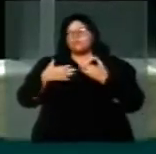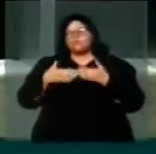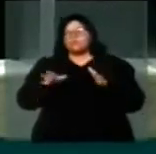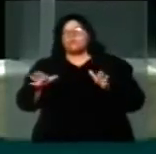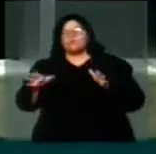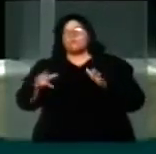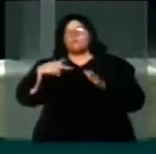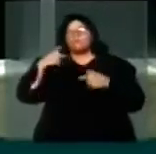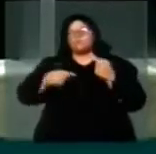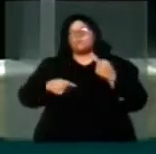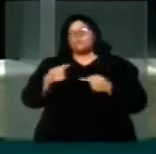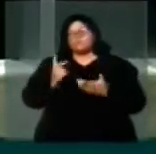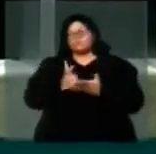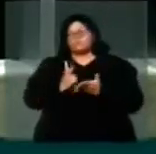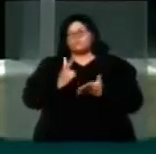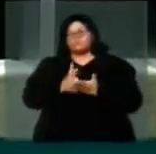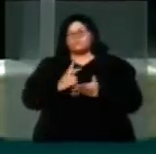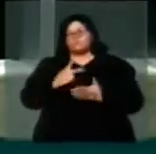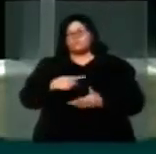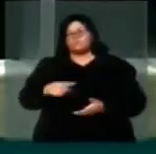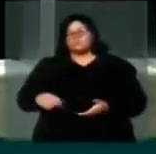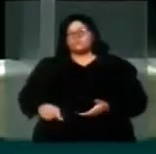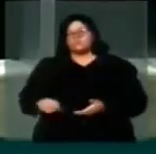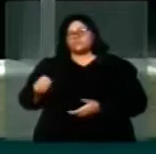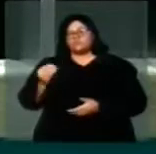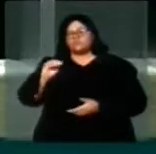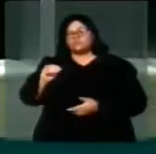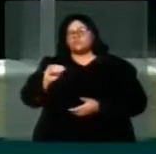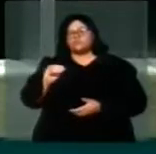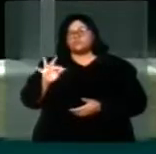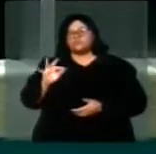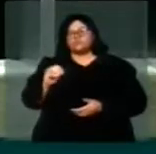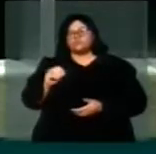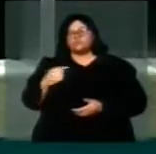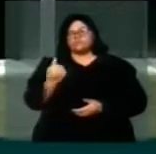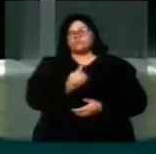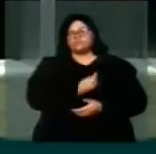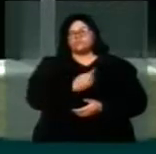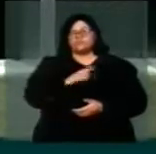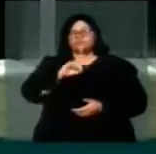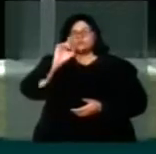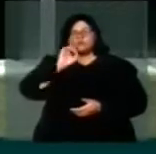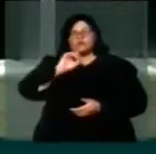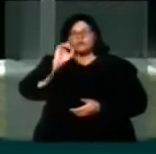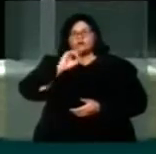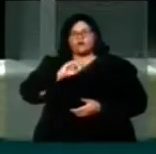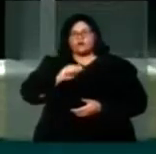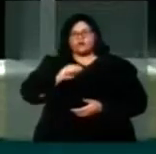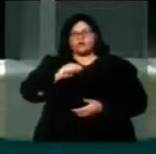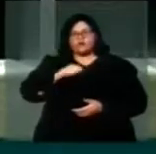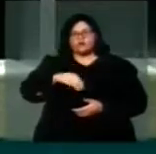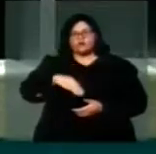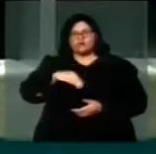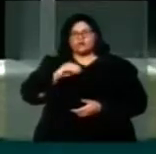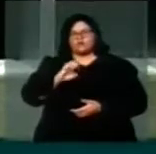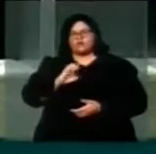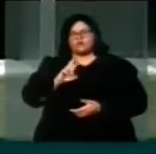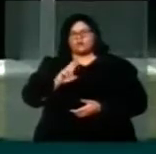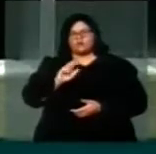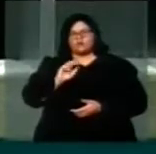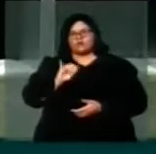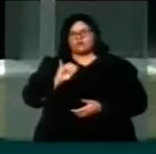Obama colocou: somos todos americanos. Isso é uma excelente sinalização, embora nós sabemos o peso do